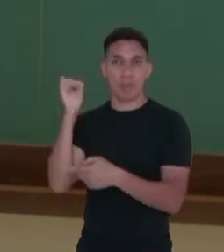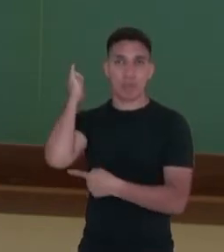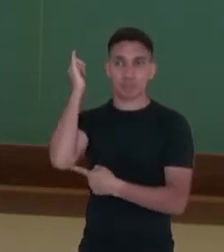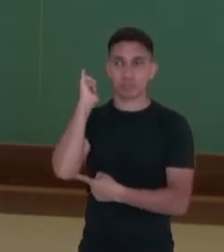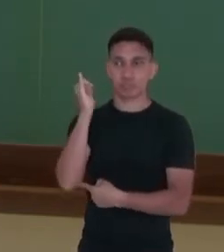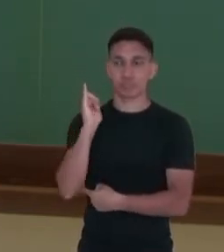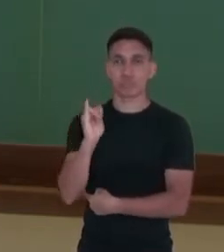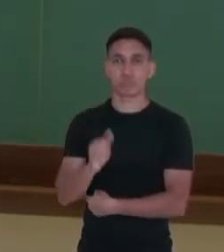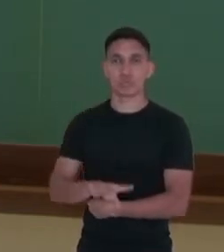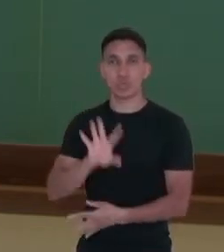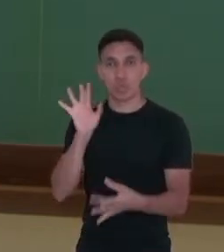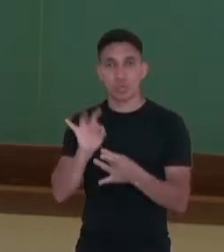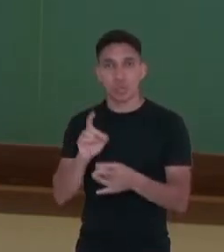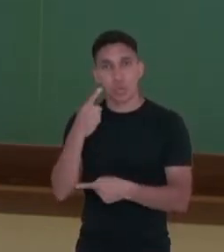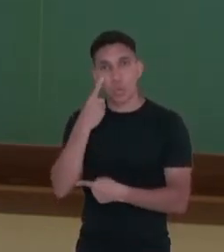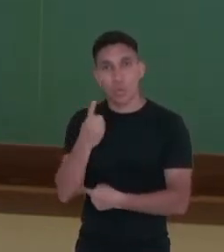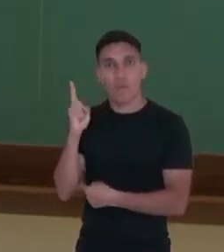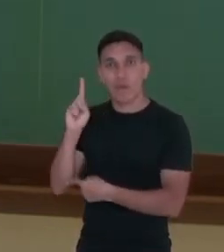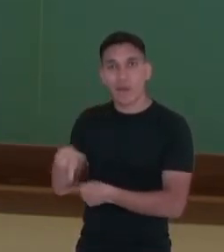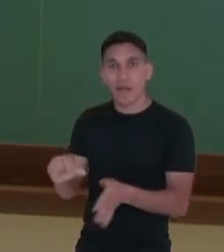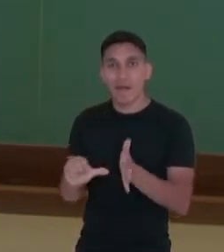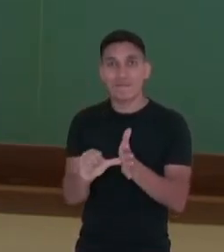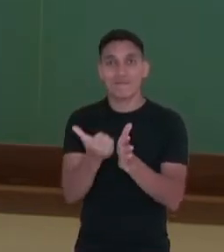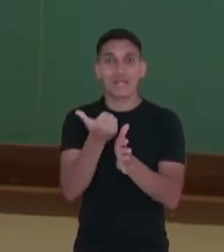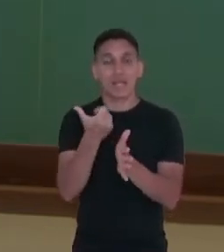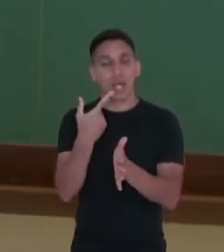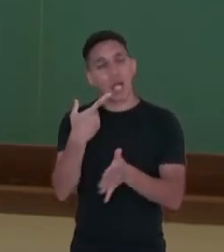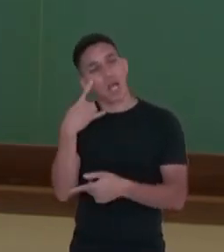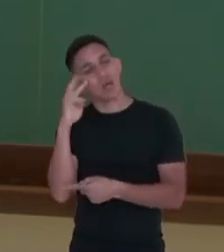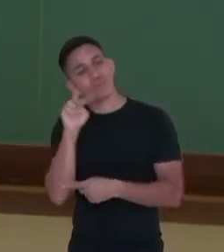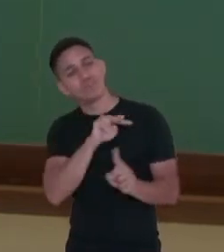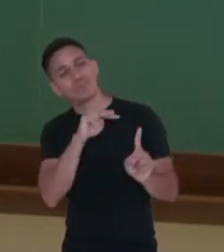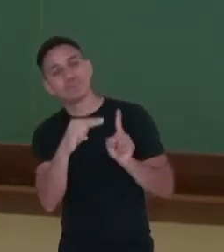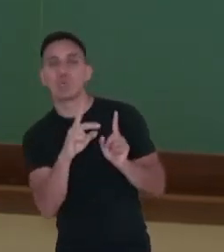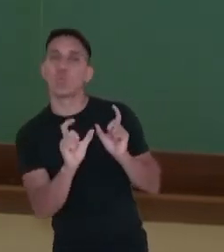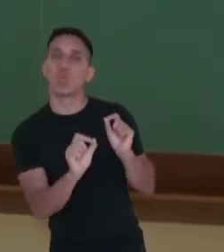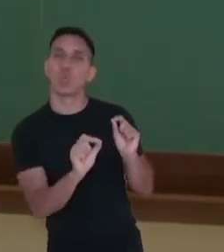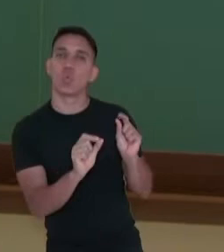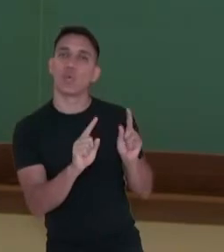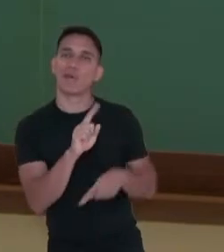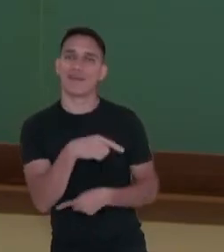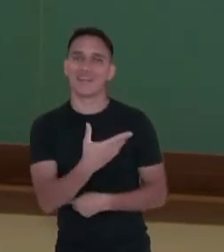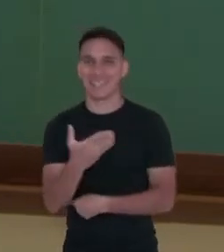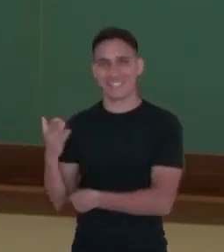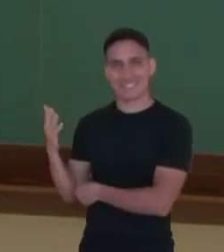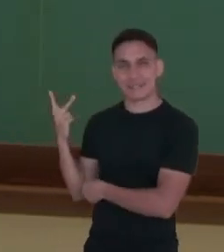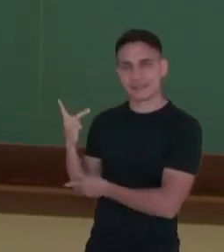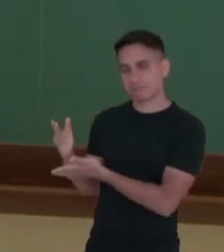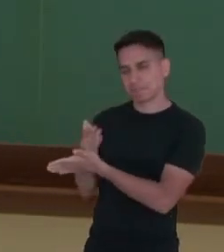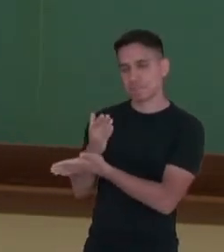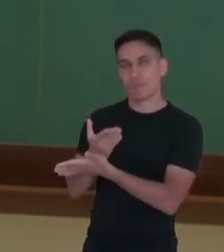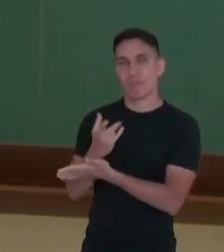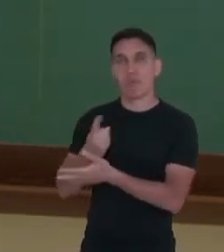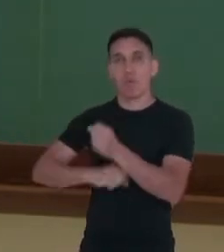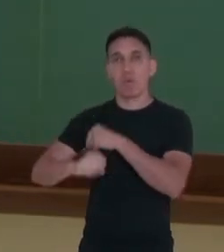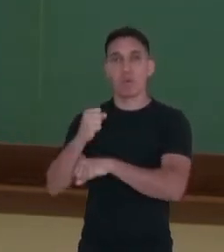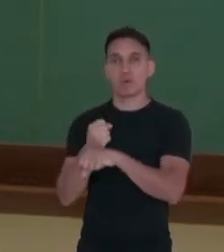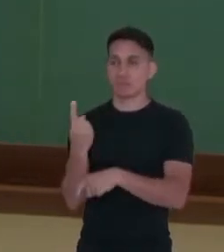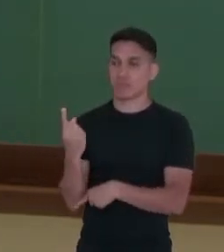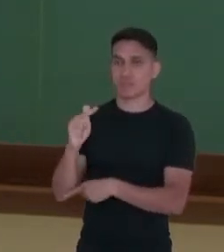romance, originalmente chamado First Impressions, né? Chamado originalmente de Primeiras Impressões, nos anos